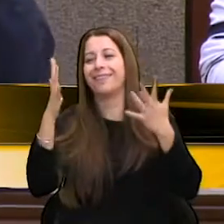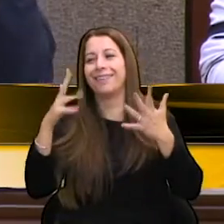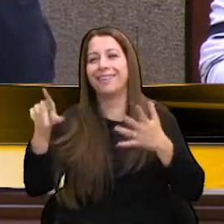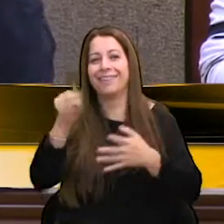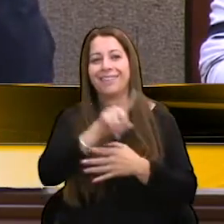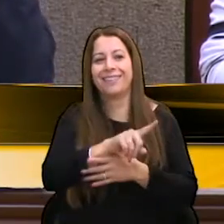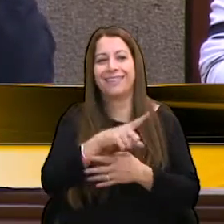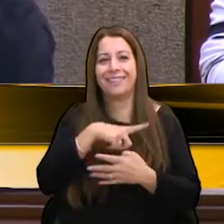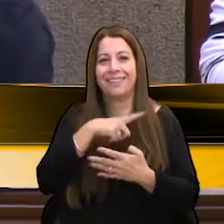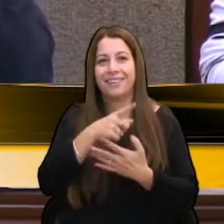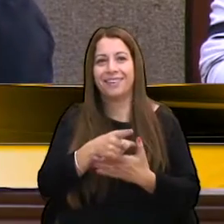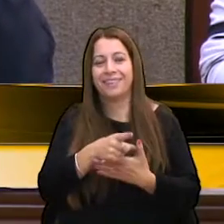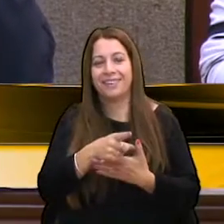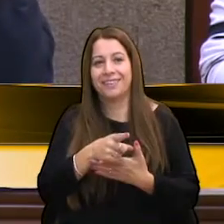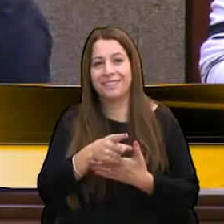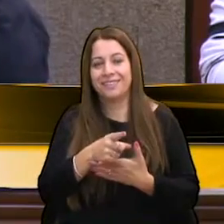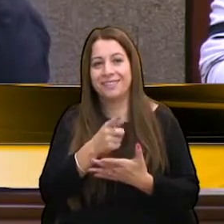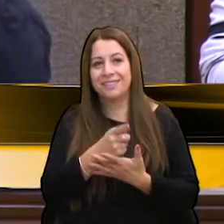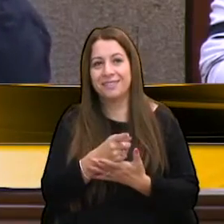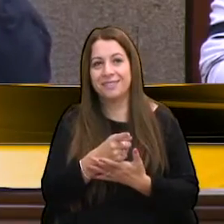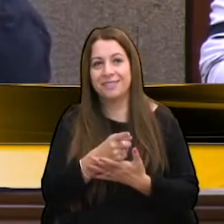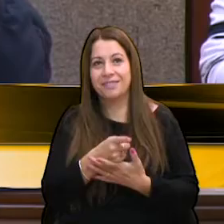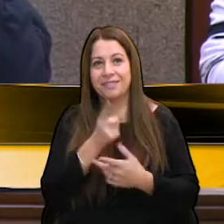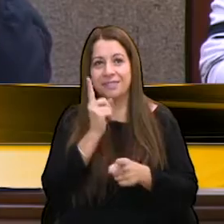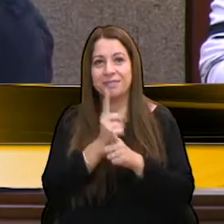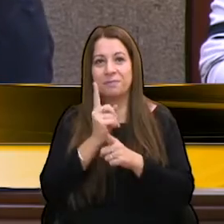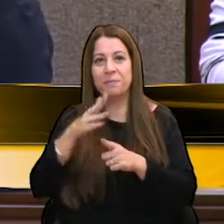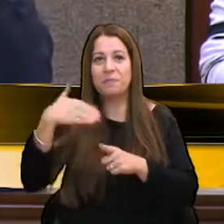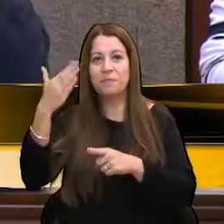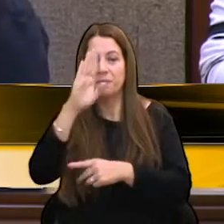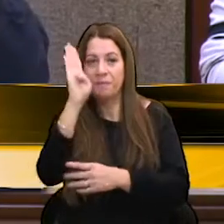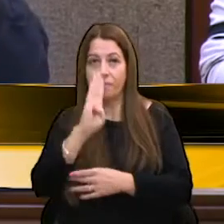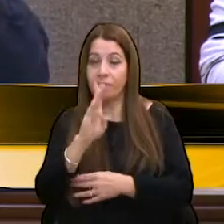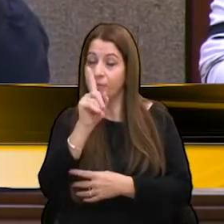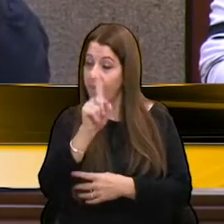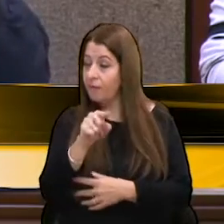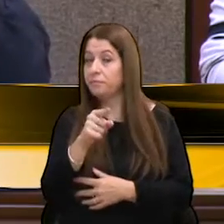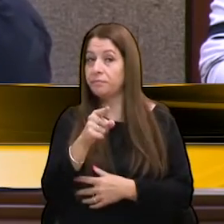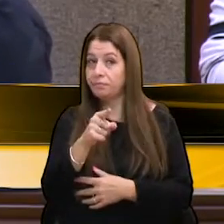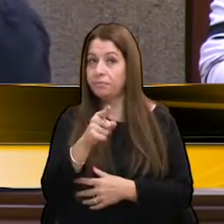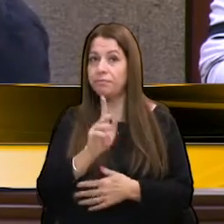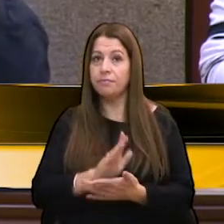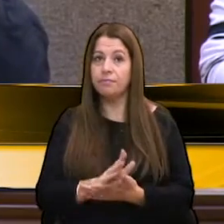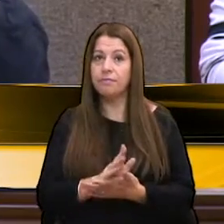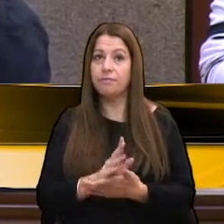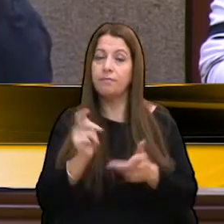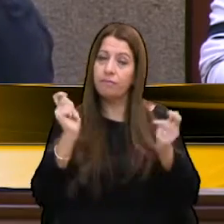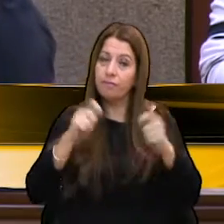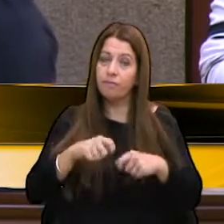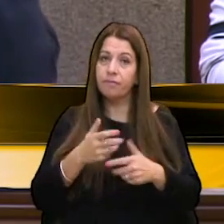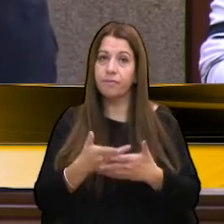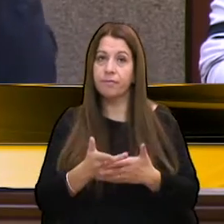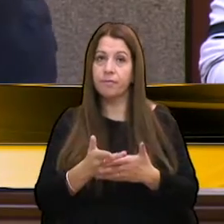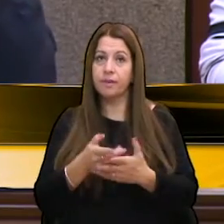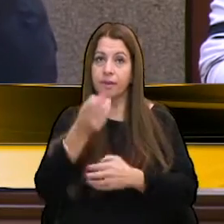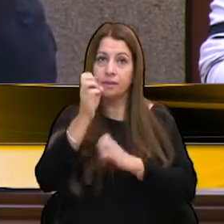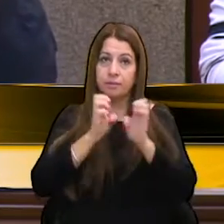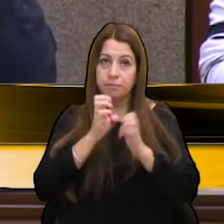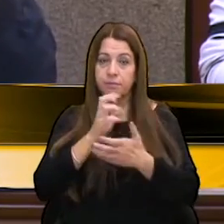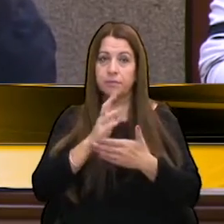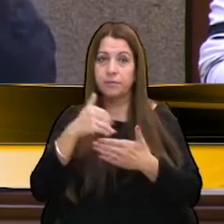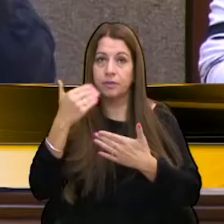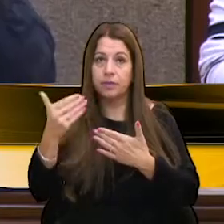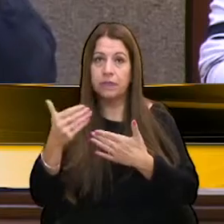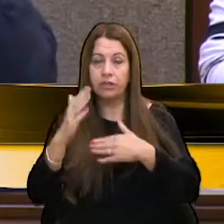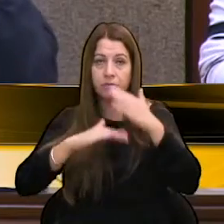essa proposta, porque o que se encontra fora do Brasil é justamente essa possibilidade das empresas lá